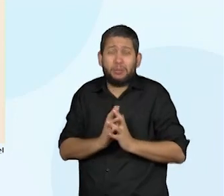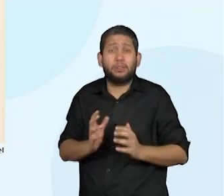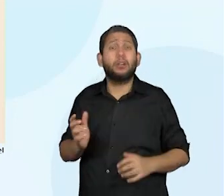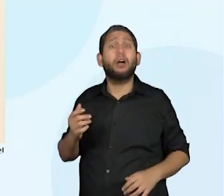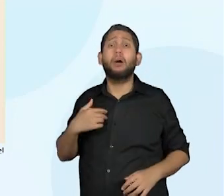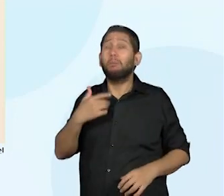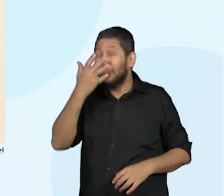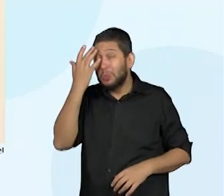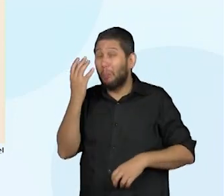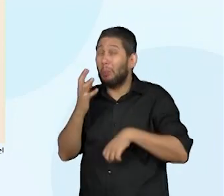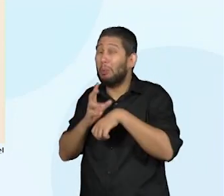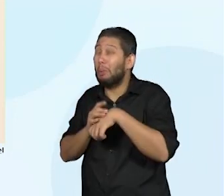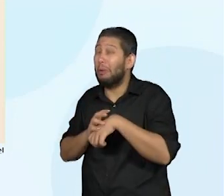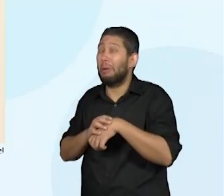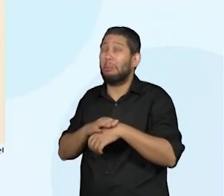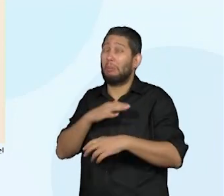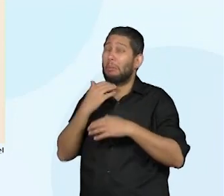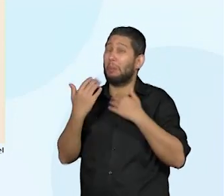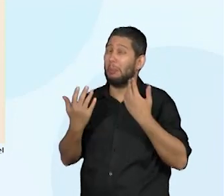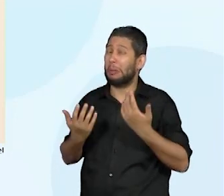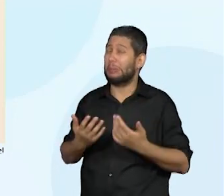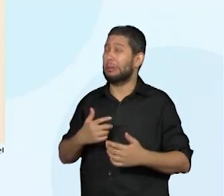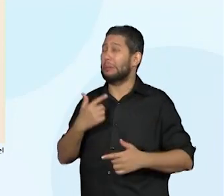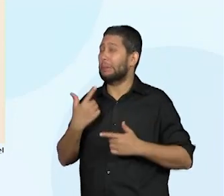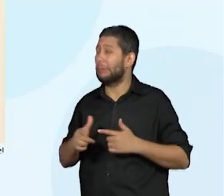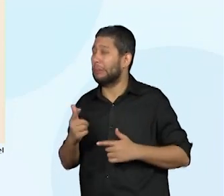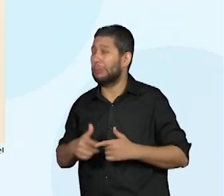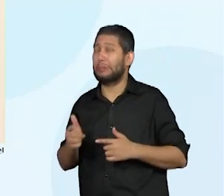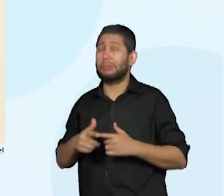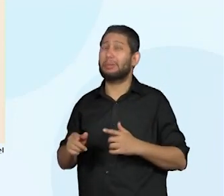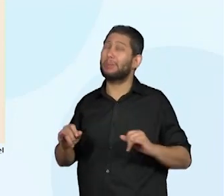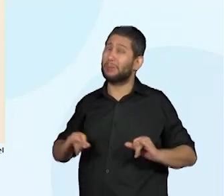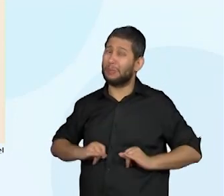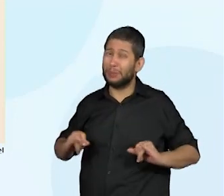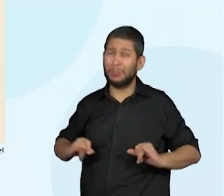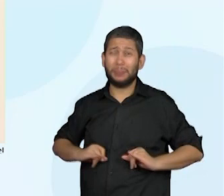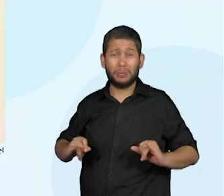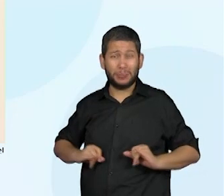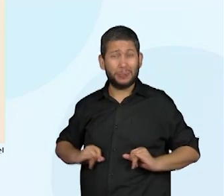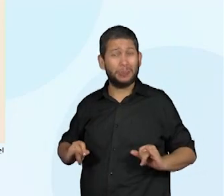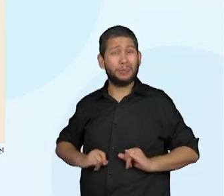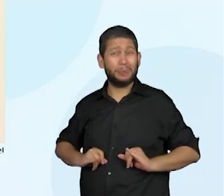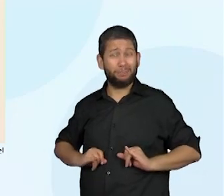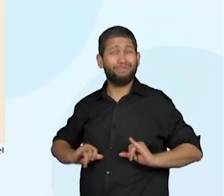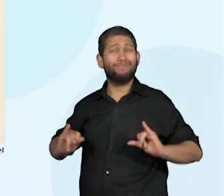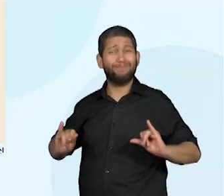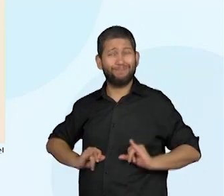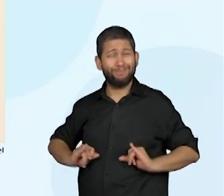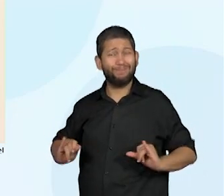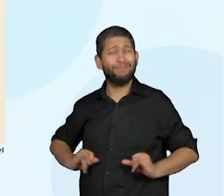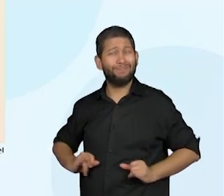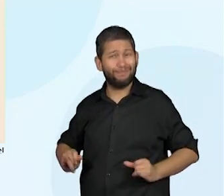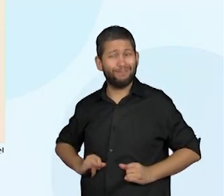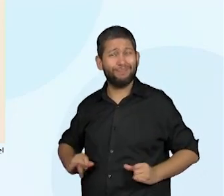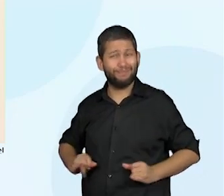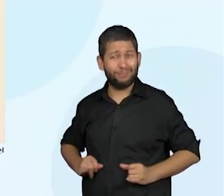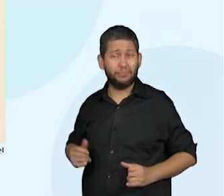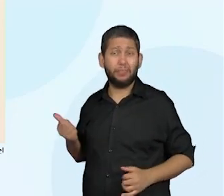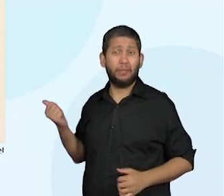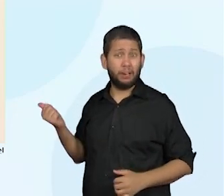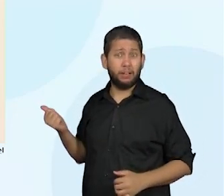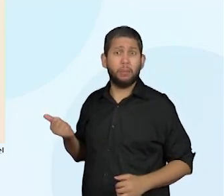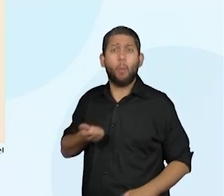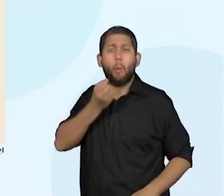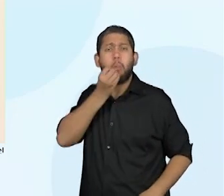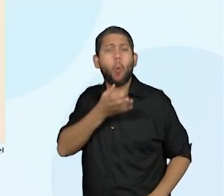desumanização dos africanos num período histórico da escravização. Então a gente percebe aí que é uma imigração que talvez não foi